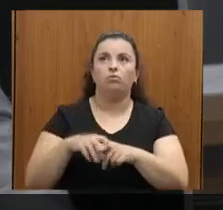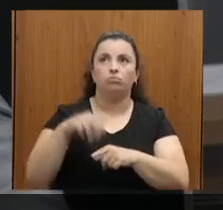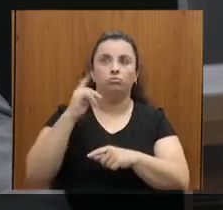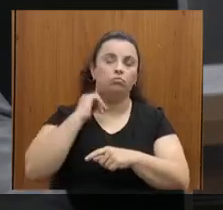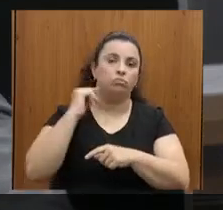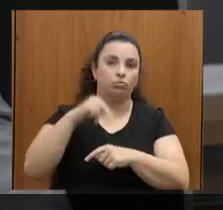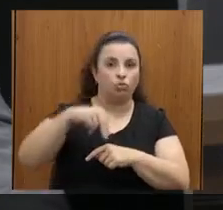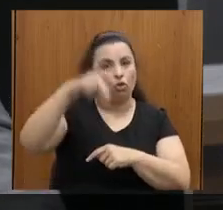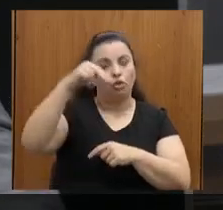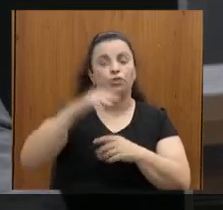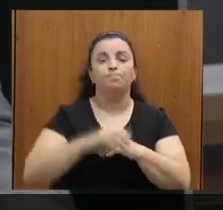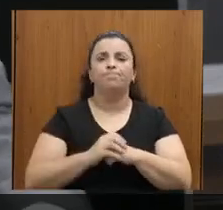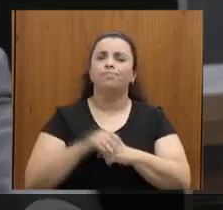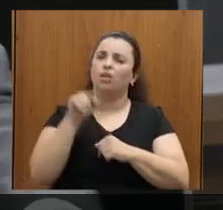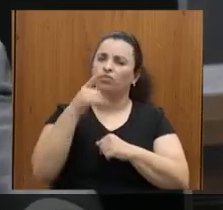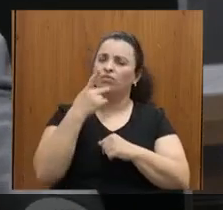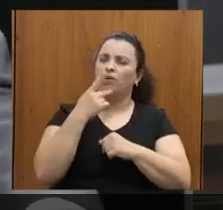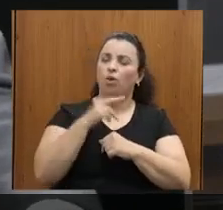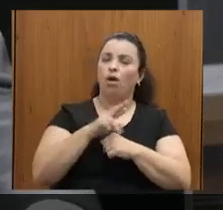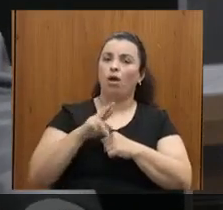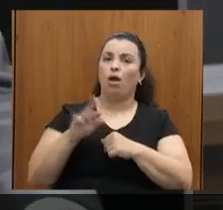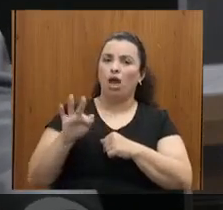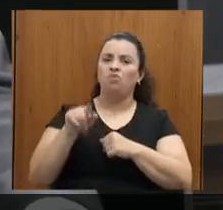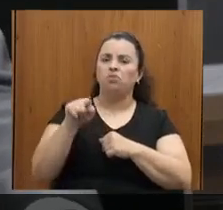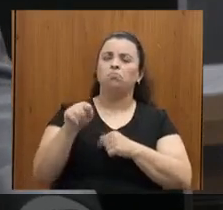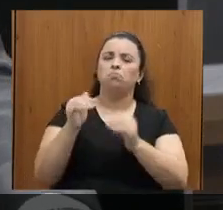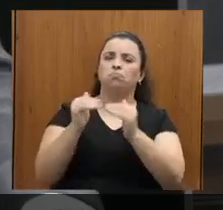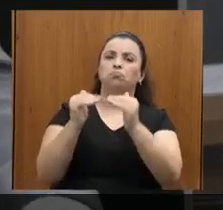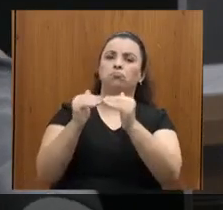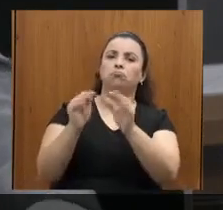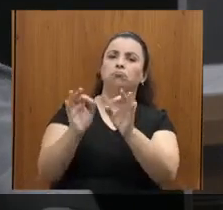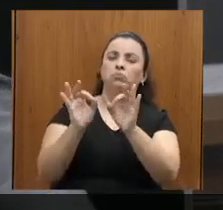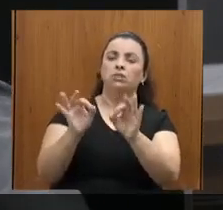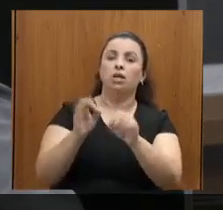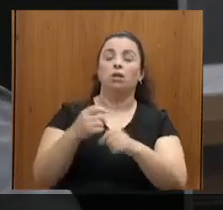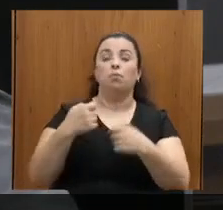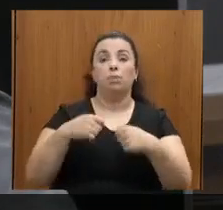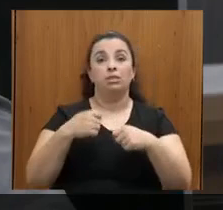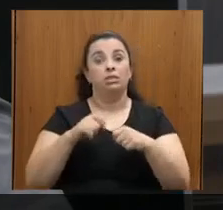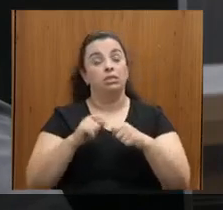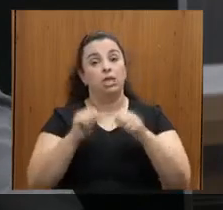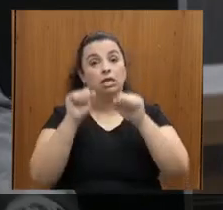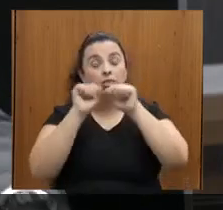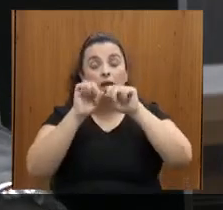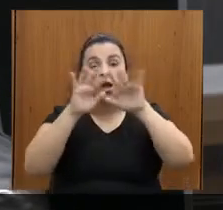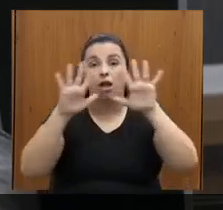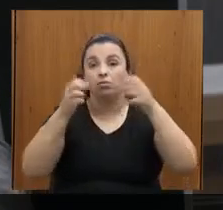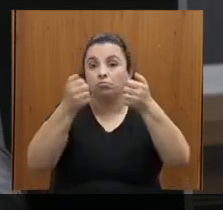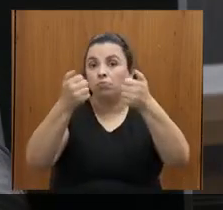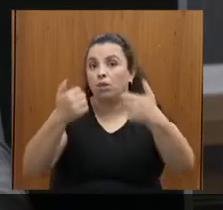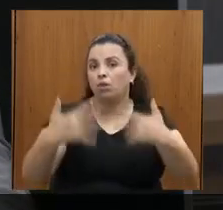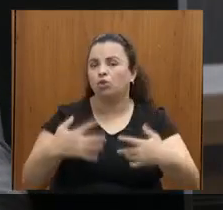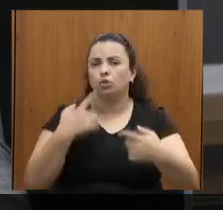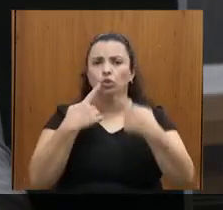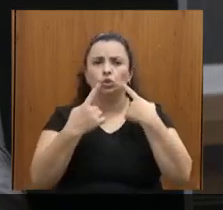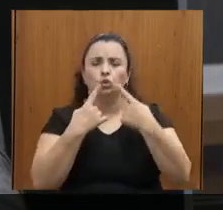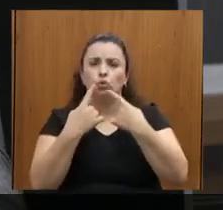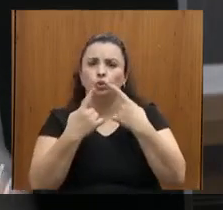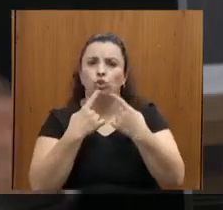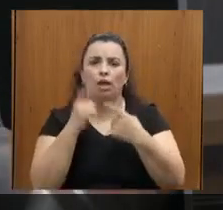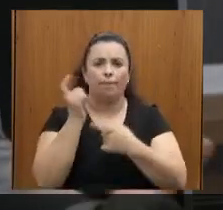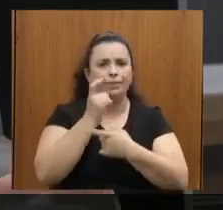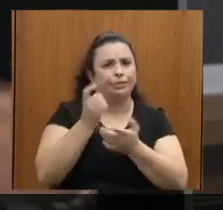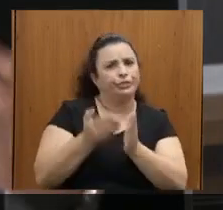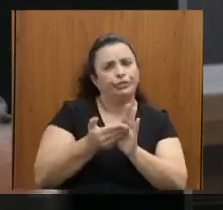de recuperação fiscal. Eu acho que o senhor está coberto em razão. Precisamos, sim, desmistificar, precisamos, sim, discutir, precisamos, sim, encarar de